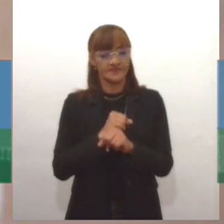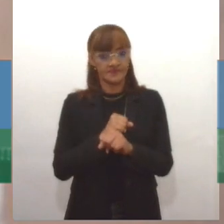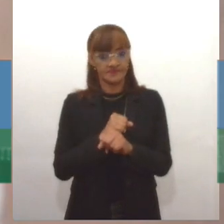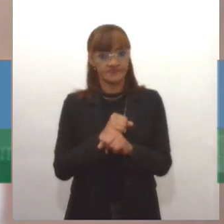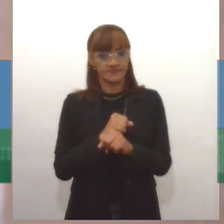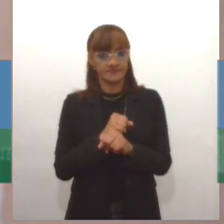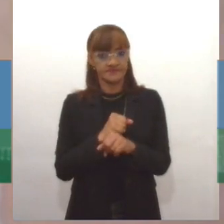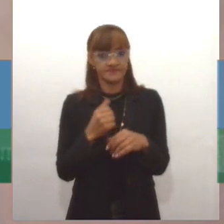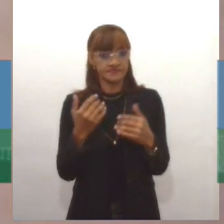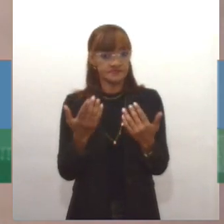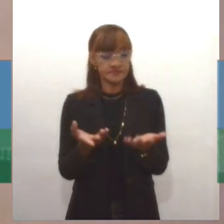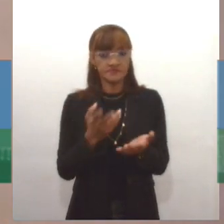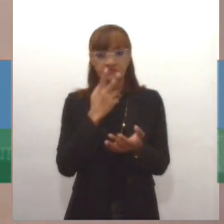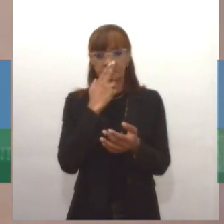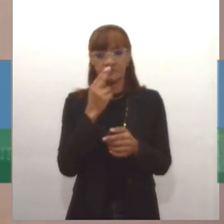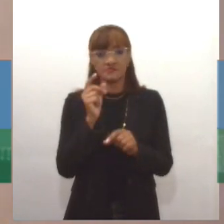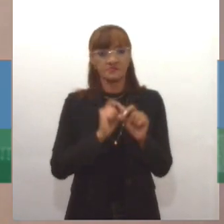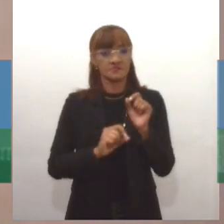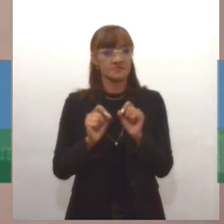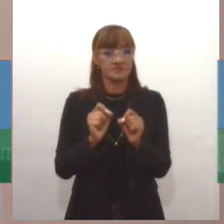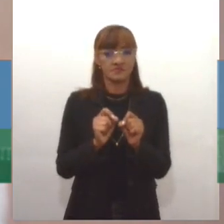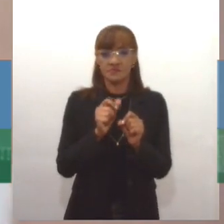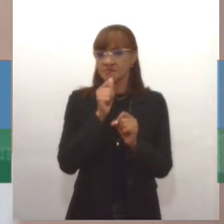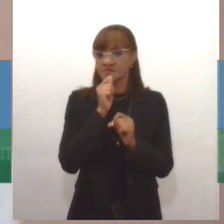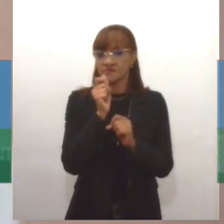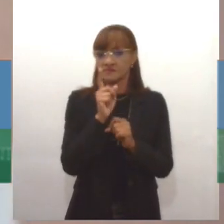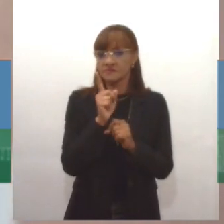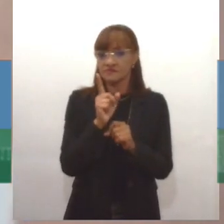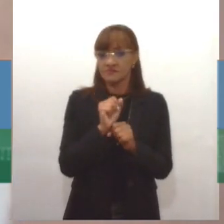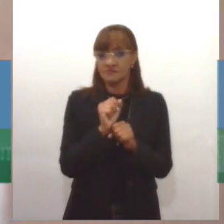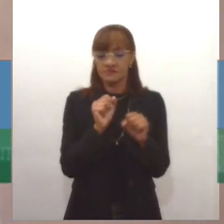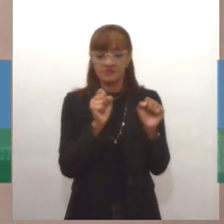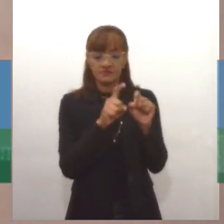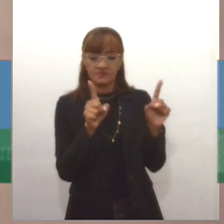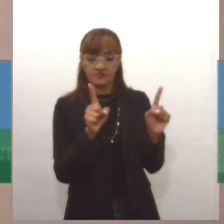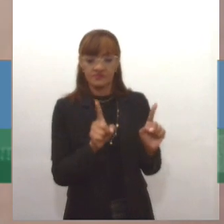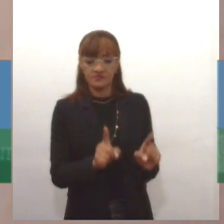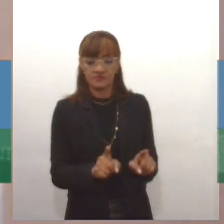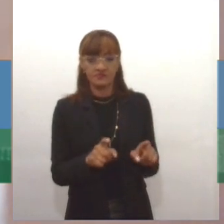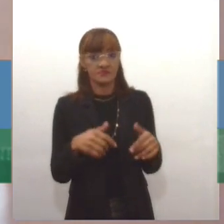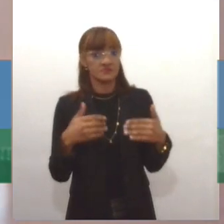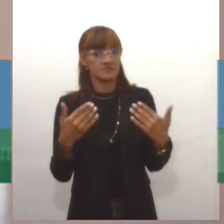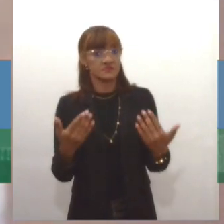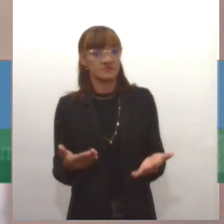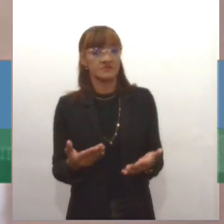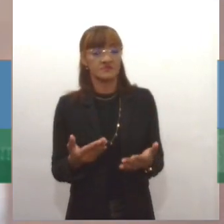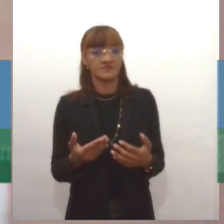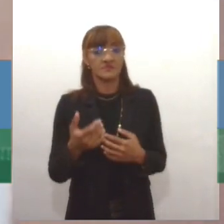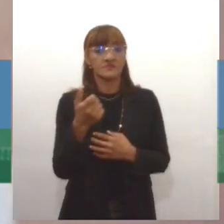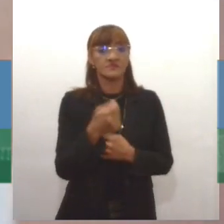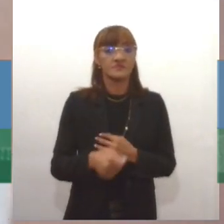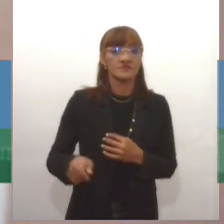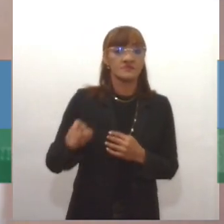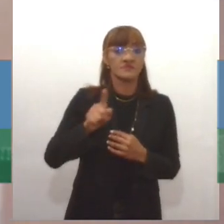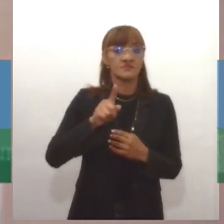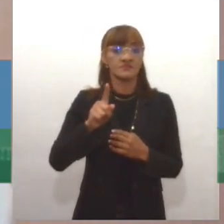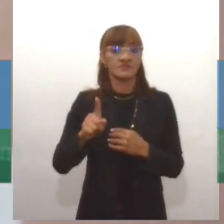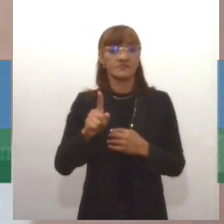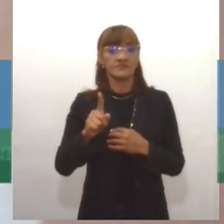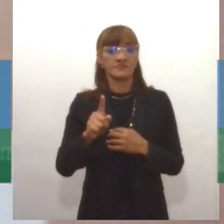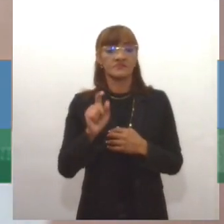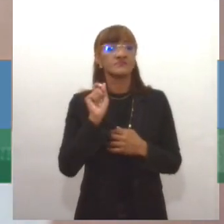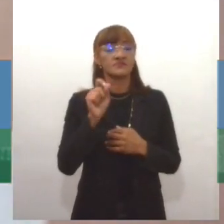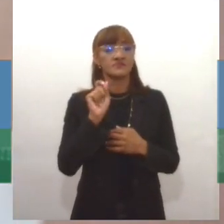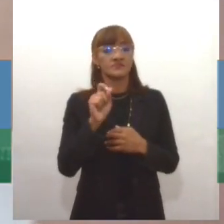OS, pelo fato de não fazer parte do serviço público, ela não está submetida àquele teto do funcionalismo,